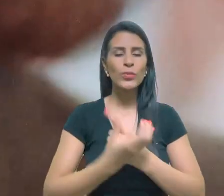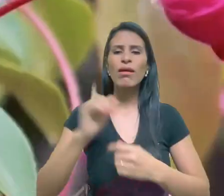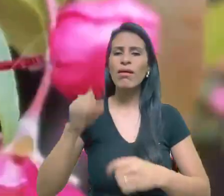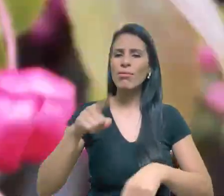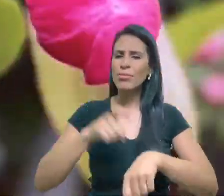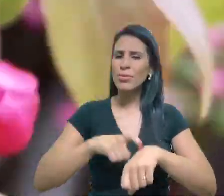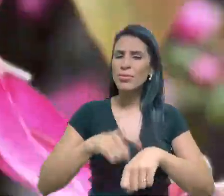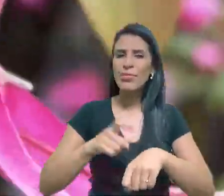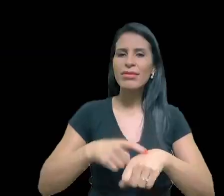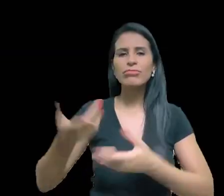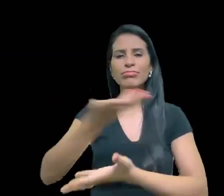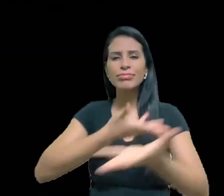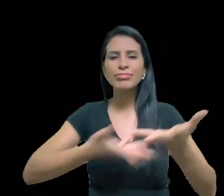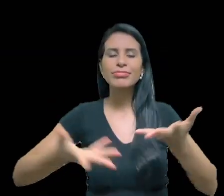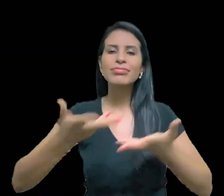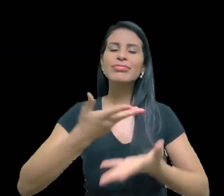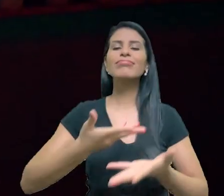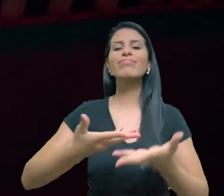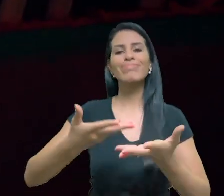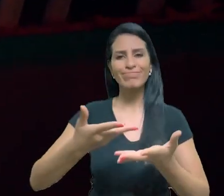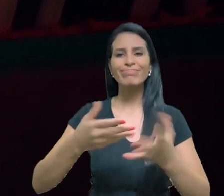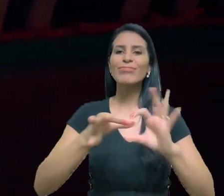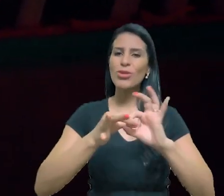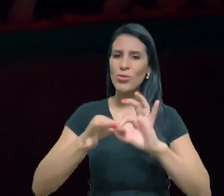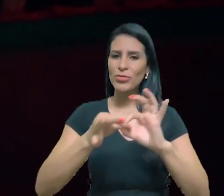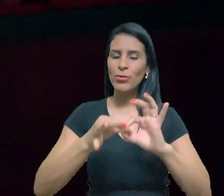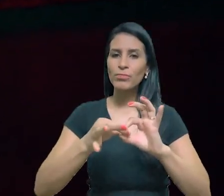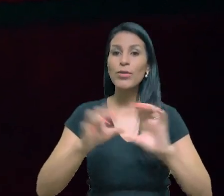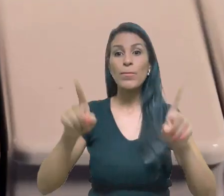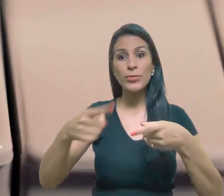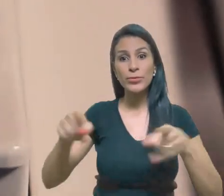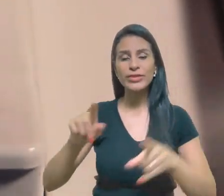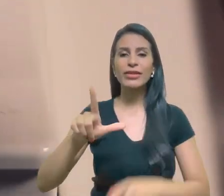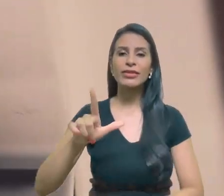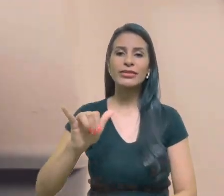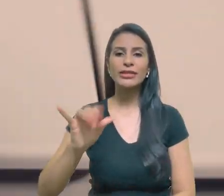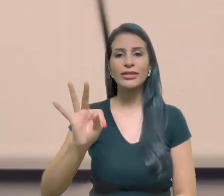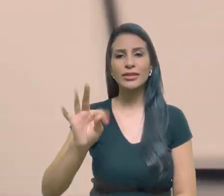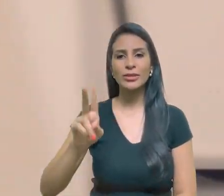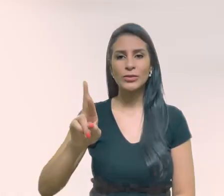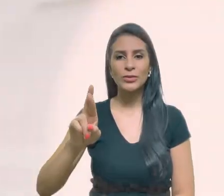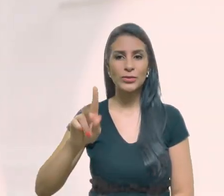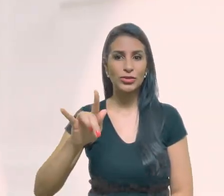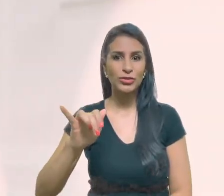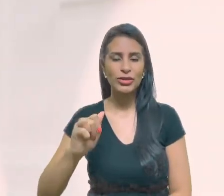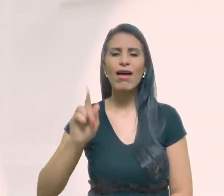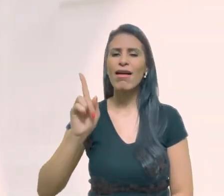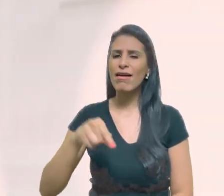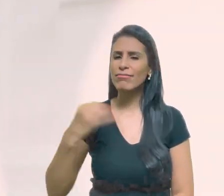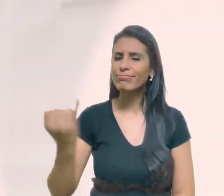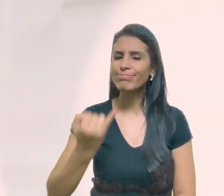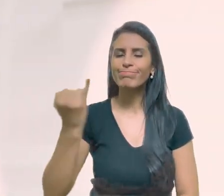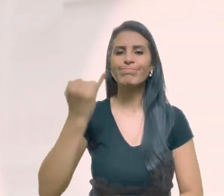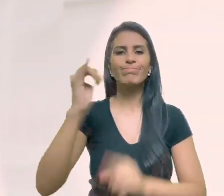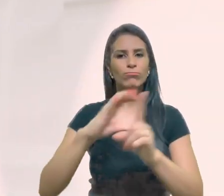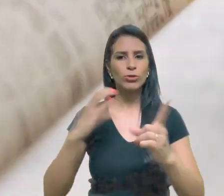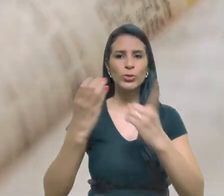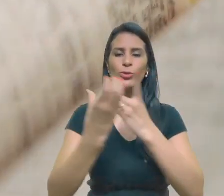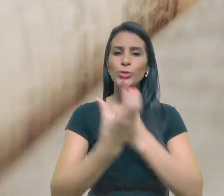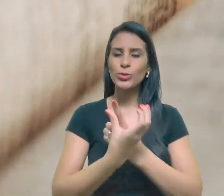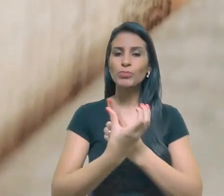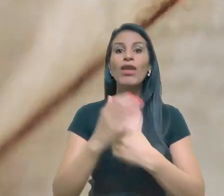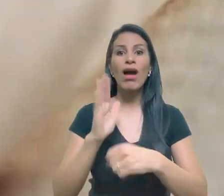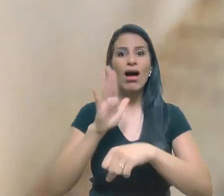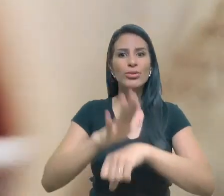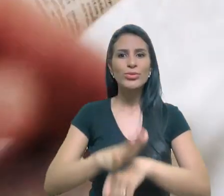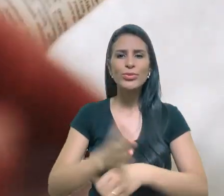O culto é espaço de vida e comunhão. A música e a liturgia são instrumentos essenciais do culto.